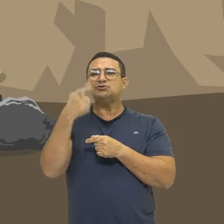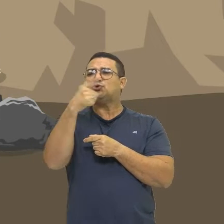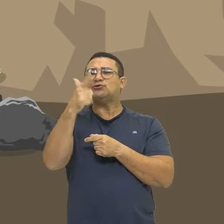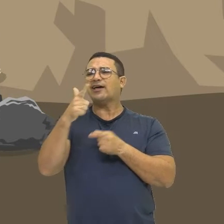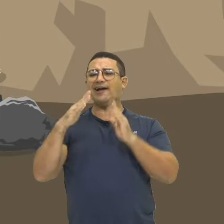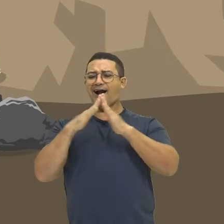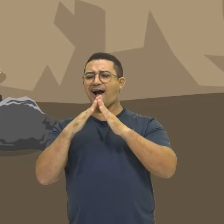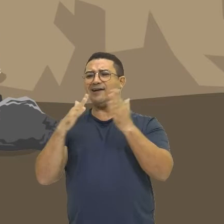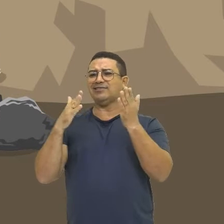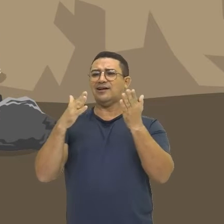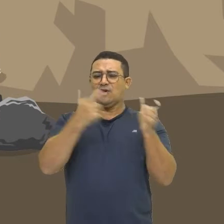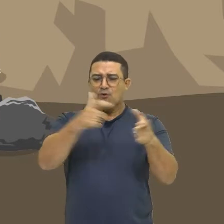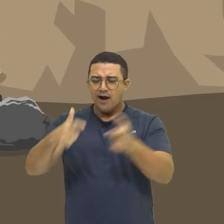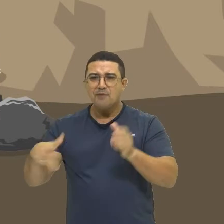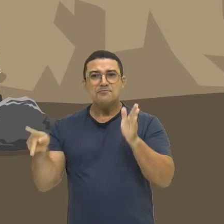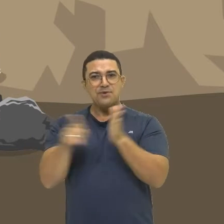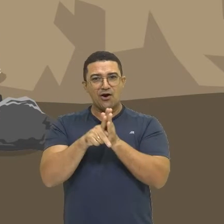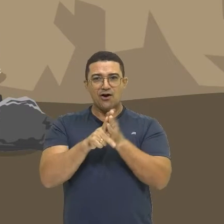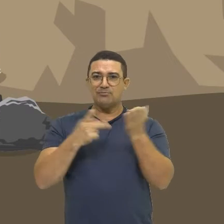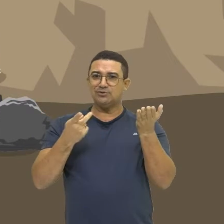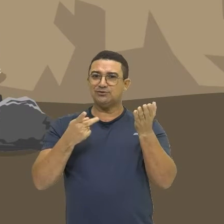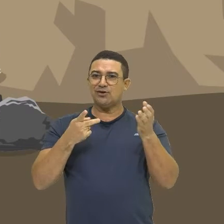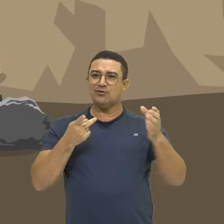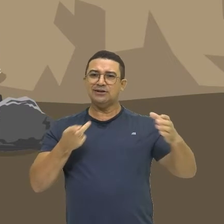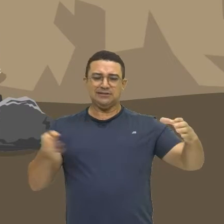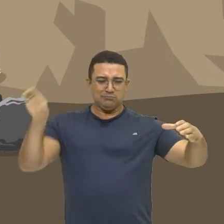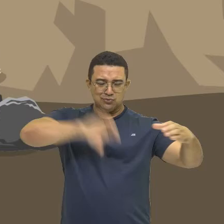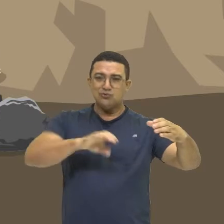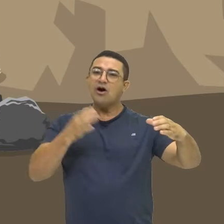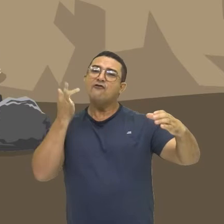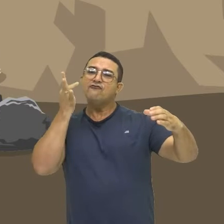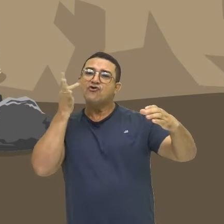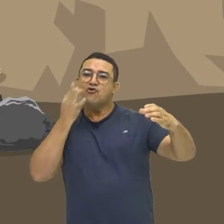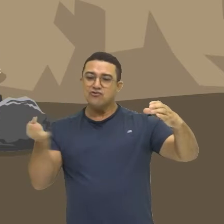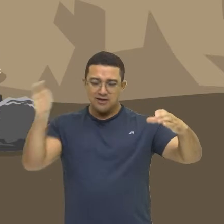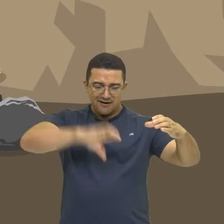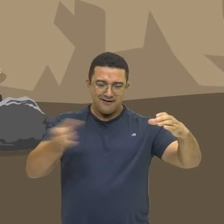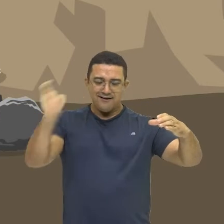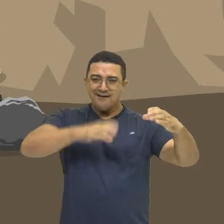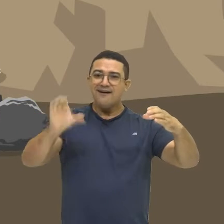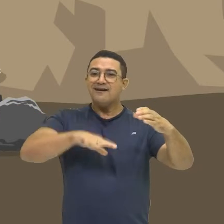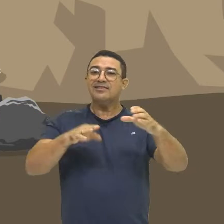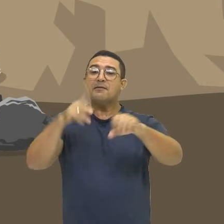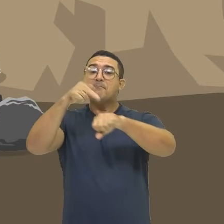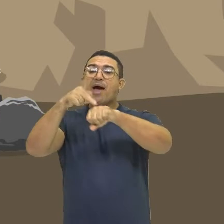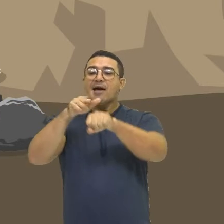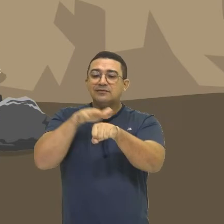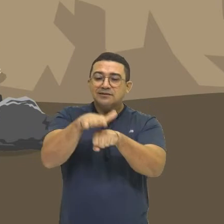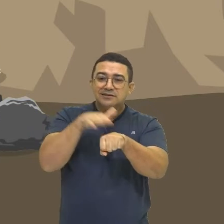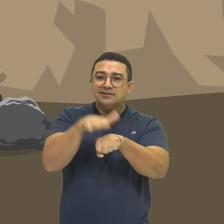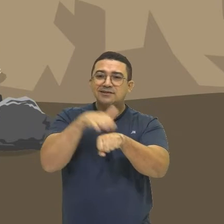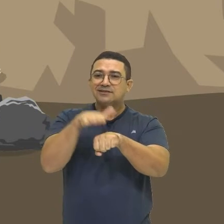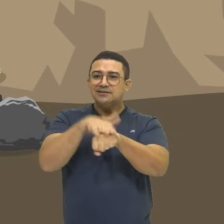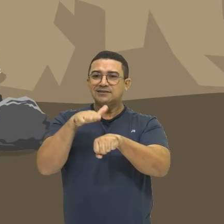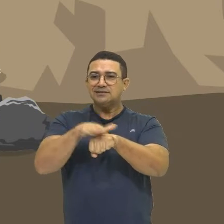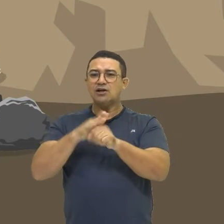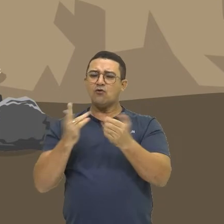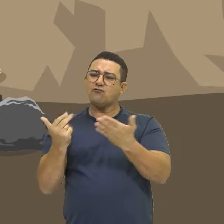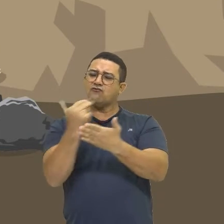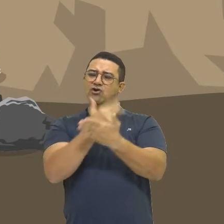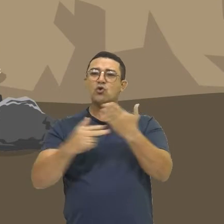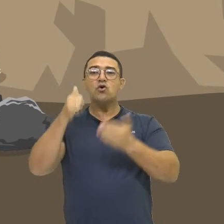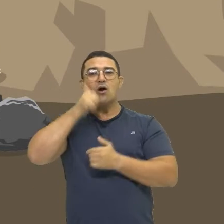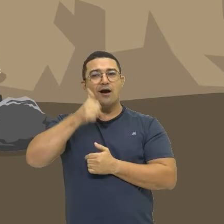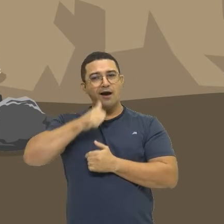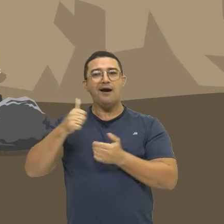catadores, né? Coletores, pinturas naturalistas, lasca de pedras, coletores, figuras femininas, eram